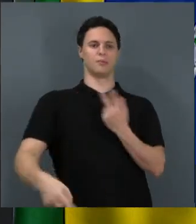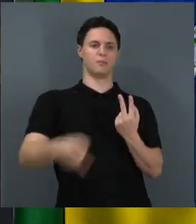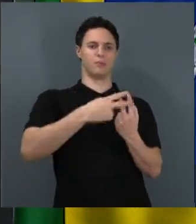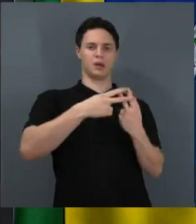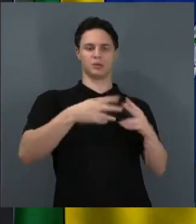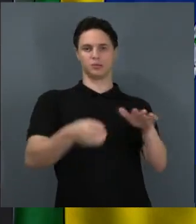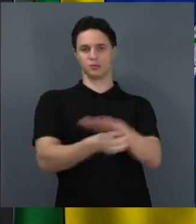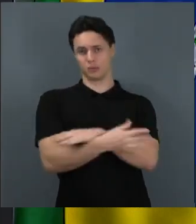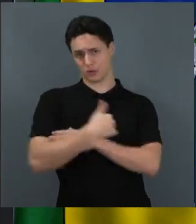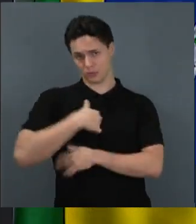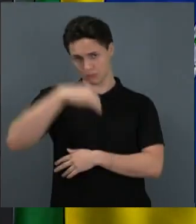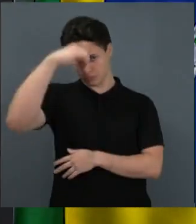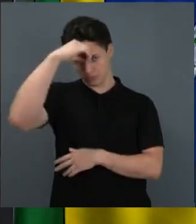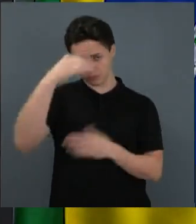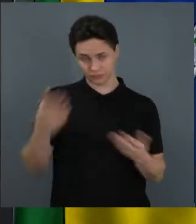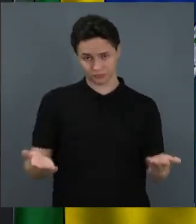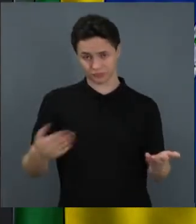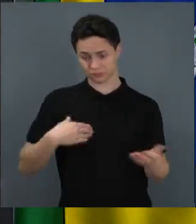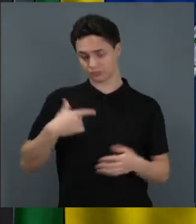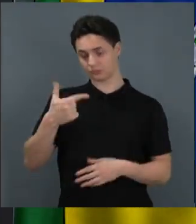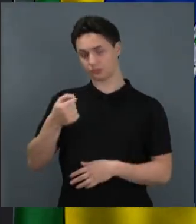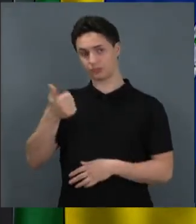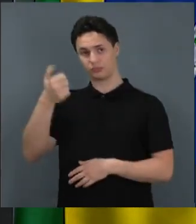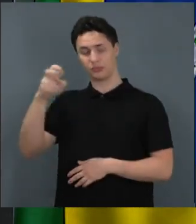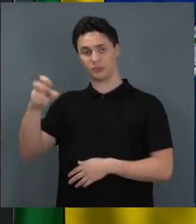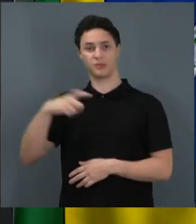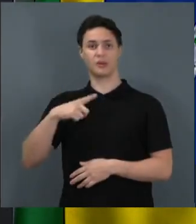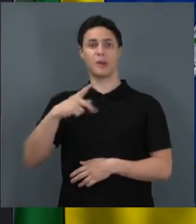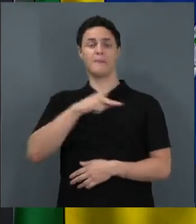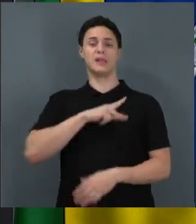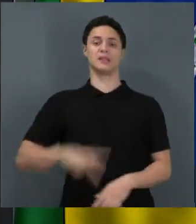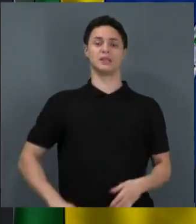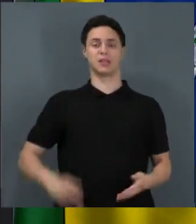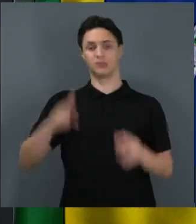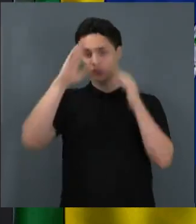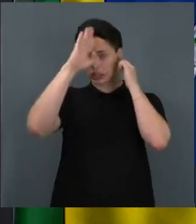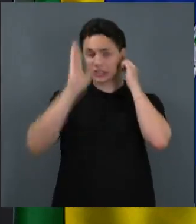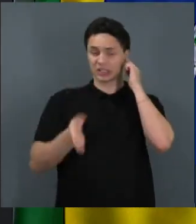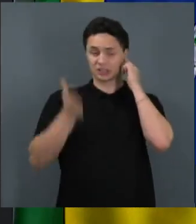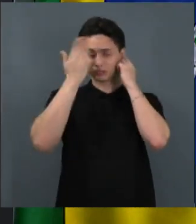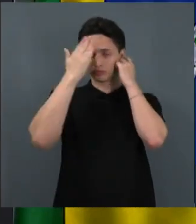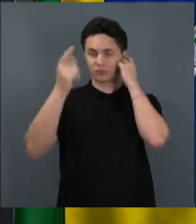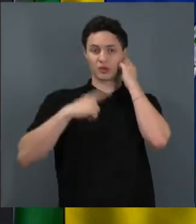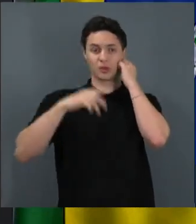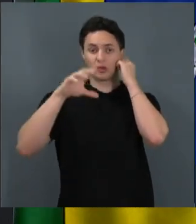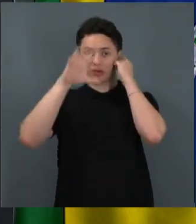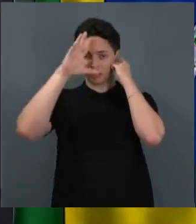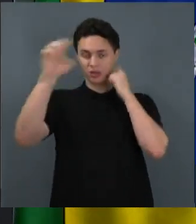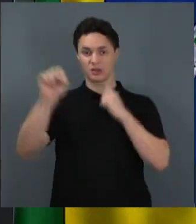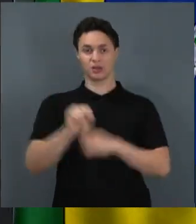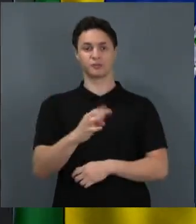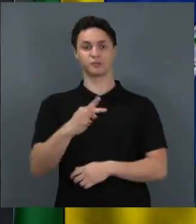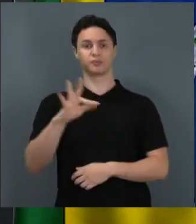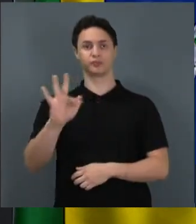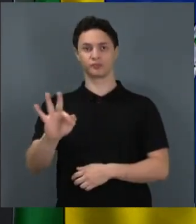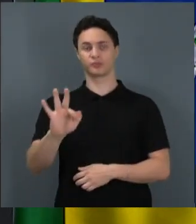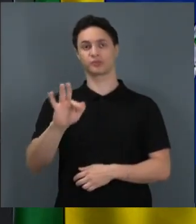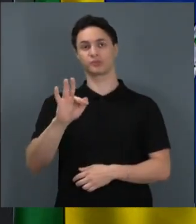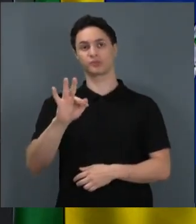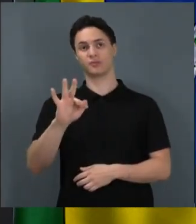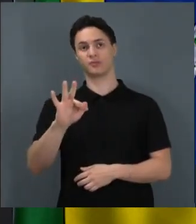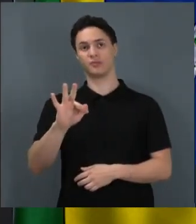sabia. Em 2015 o presidente Bolsonaro já sabia que o Supremo Tribunal Federal